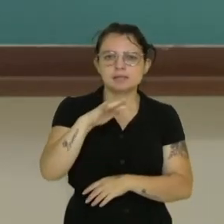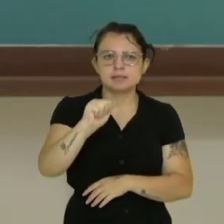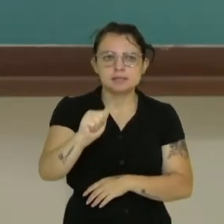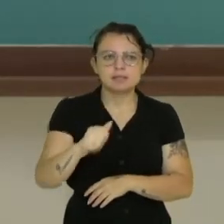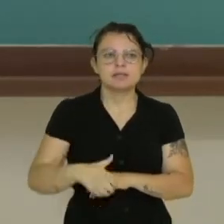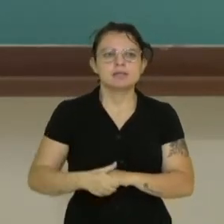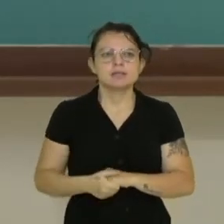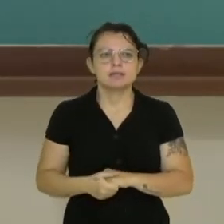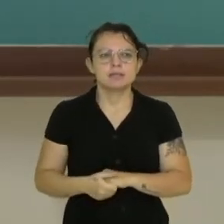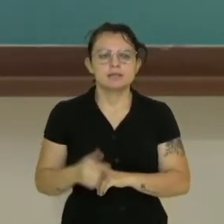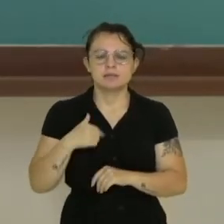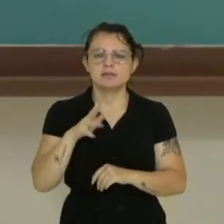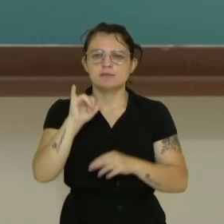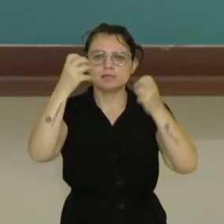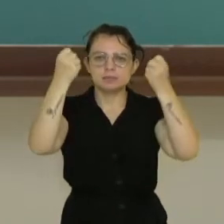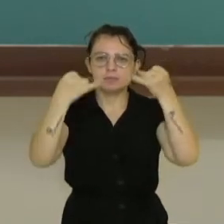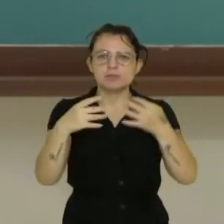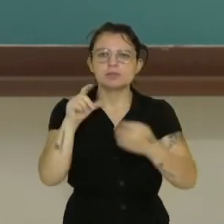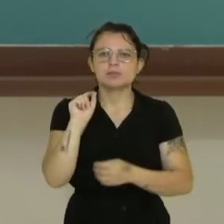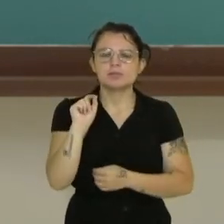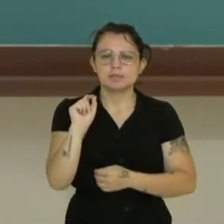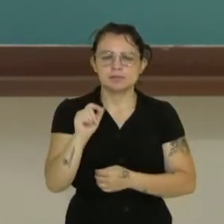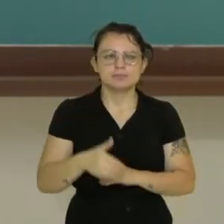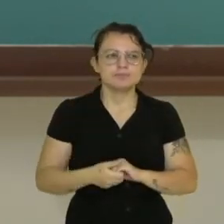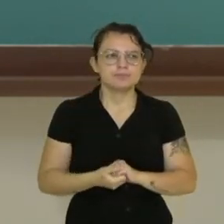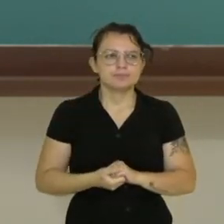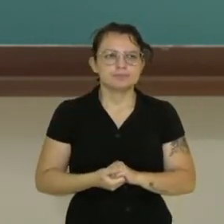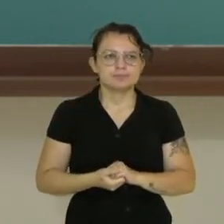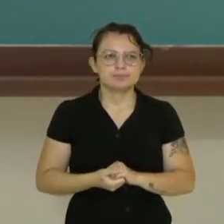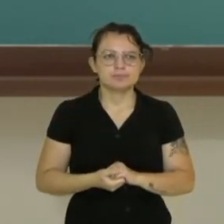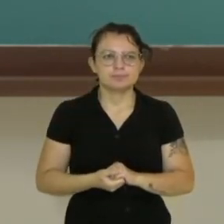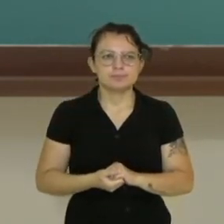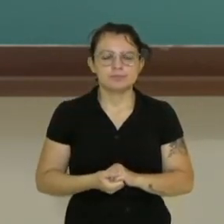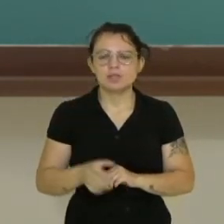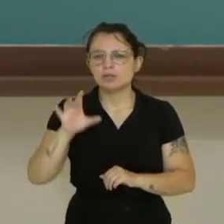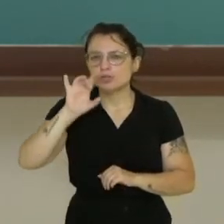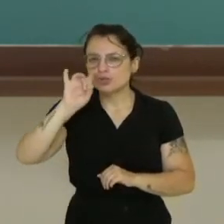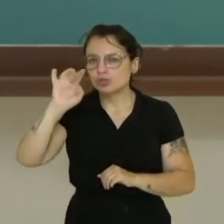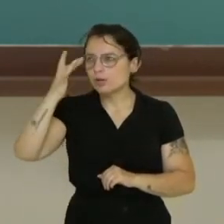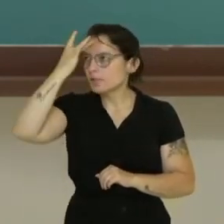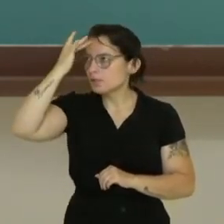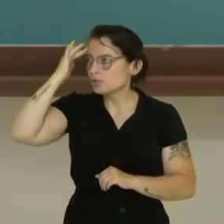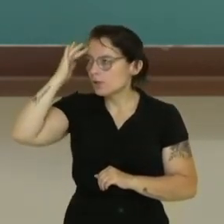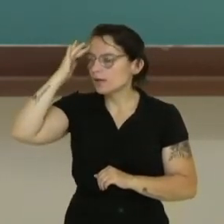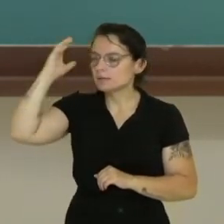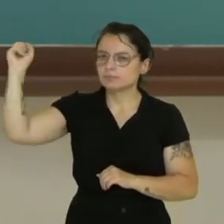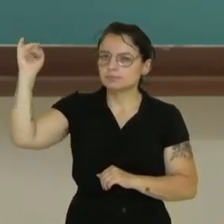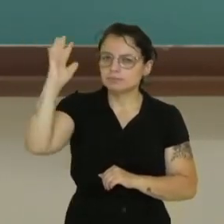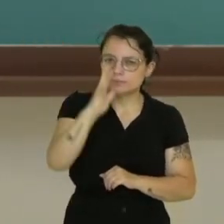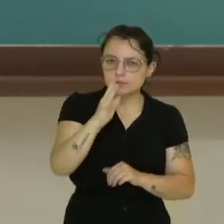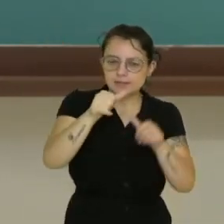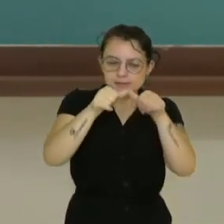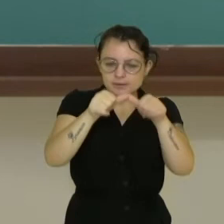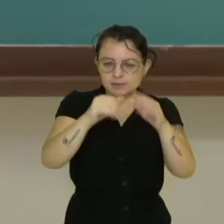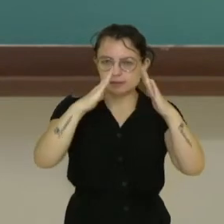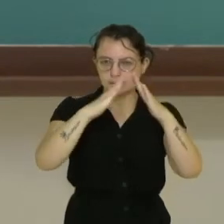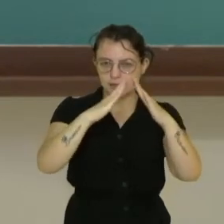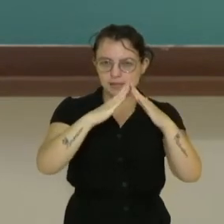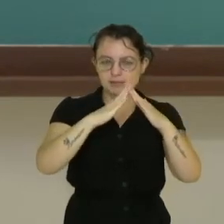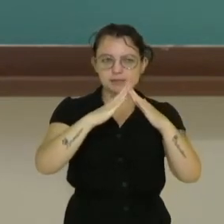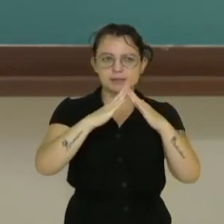essas duas formas de colonizar, enquanto a colônia de ocupação visava uma expansão do